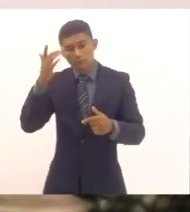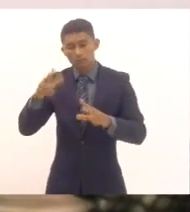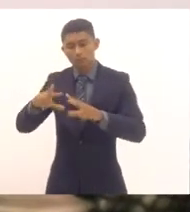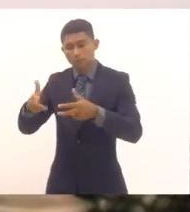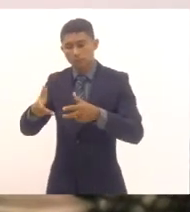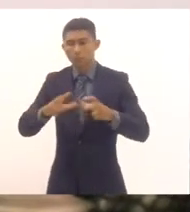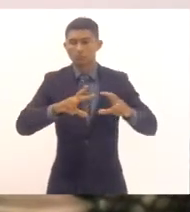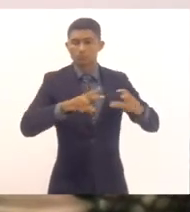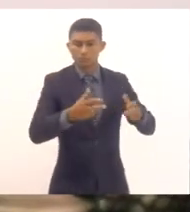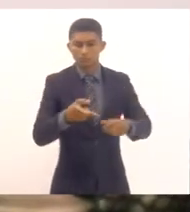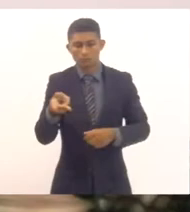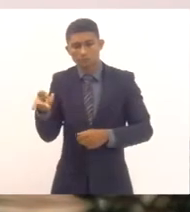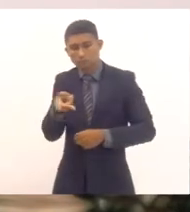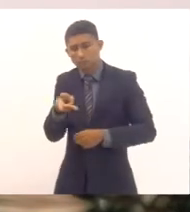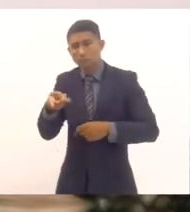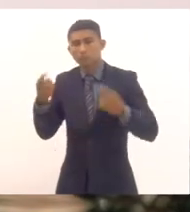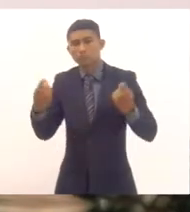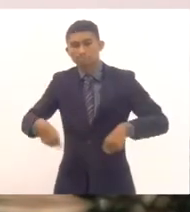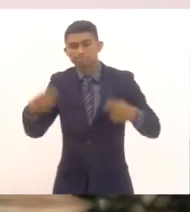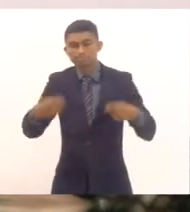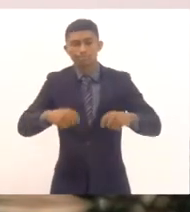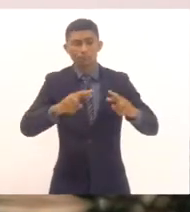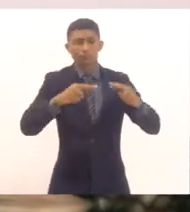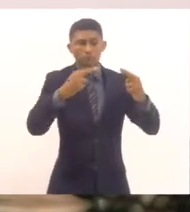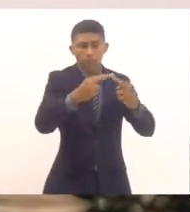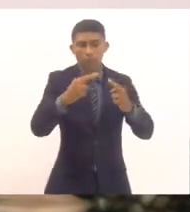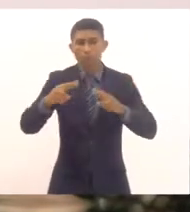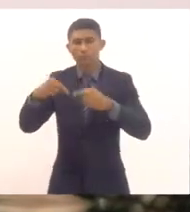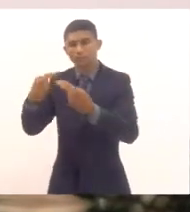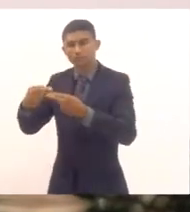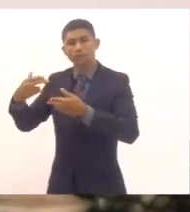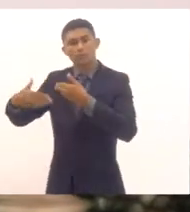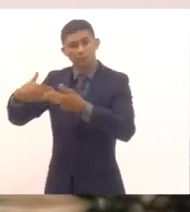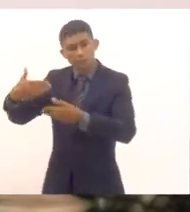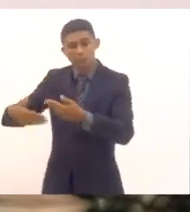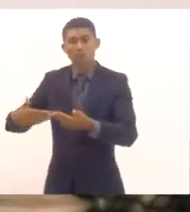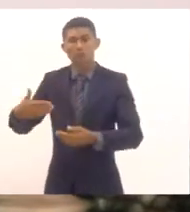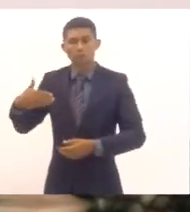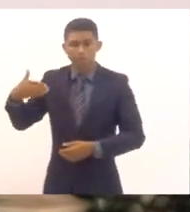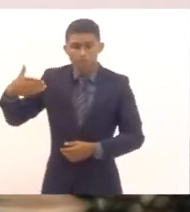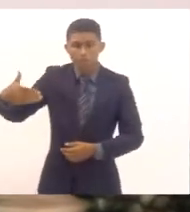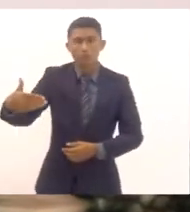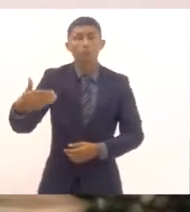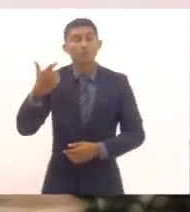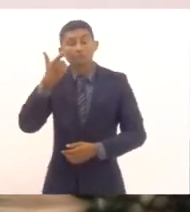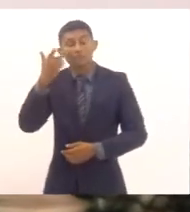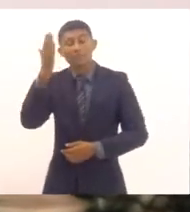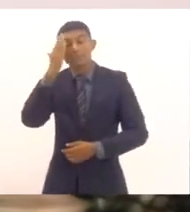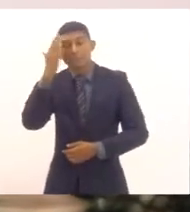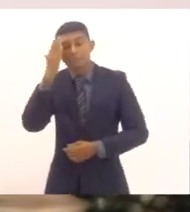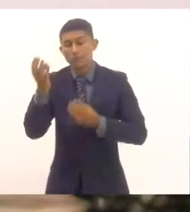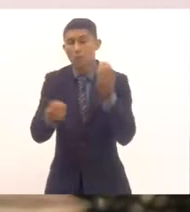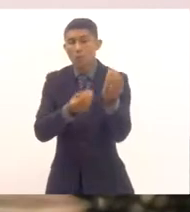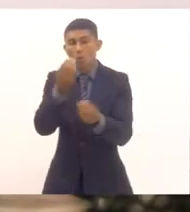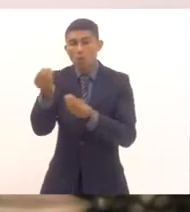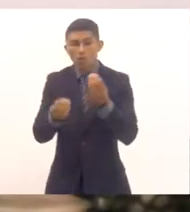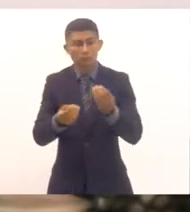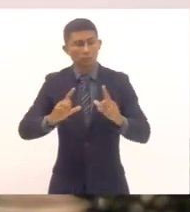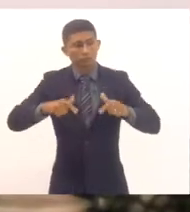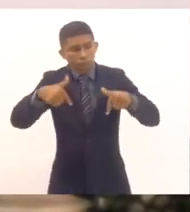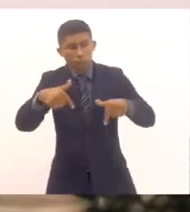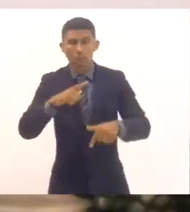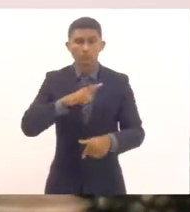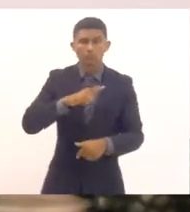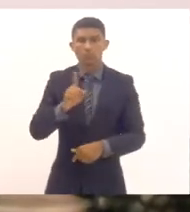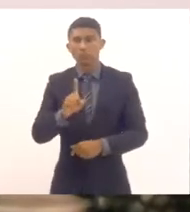comissões uma realização de audiência para que a gente pelo menos pudesse saber como está o andamento dessas